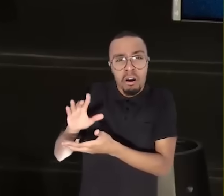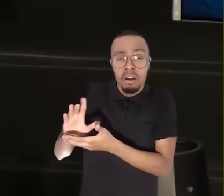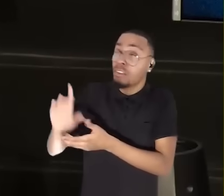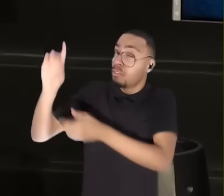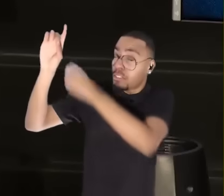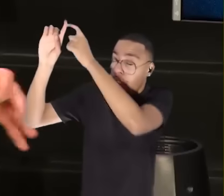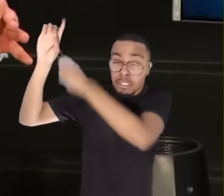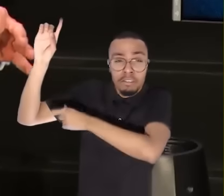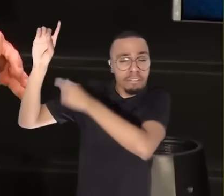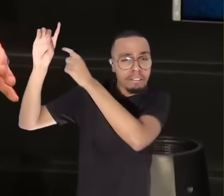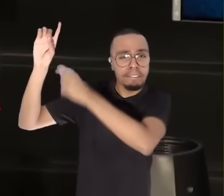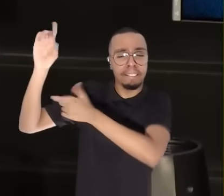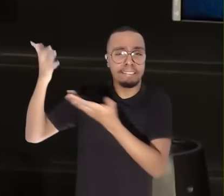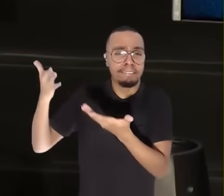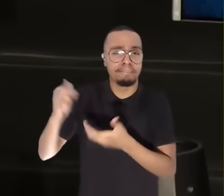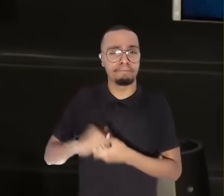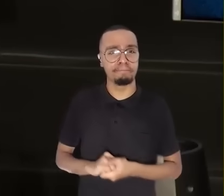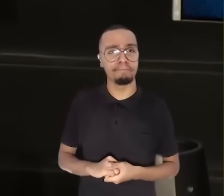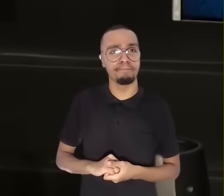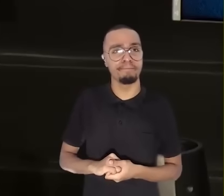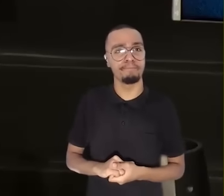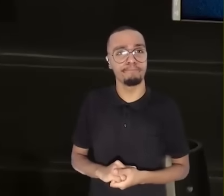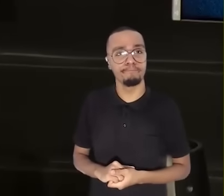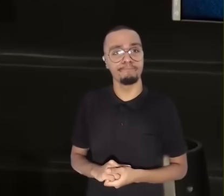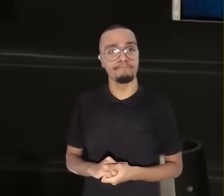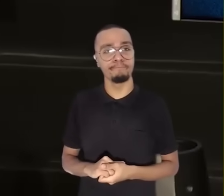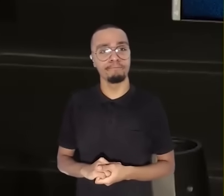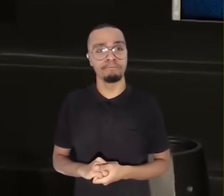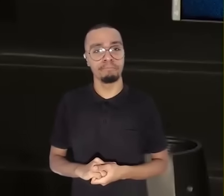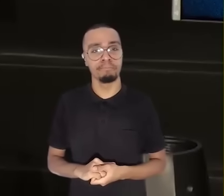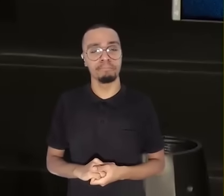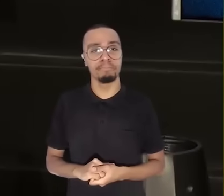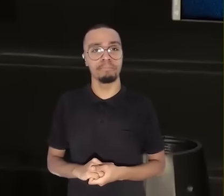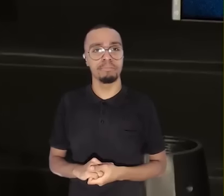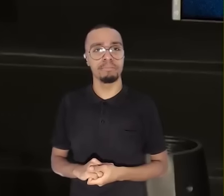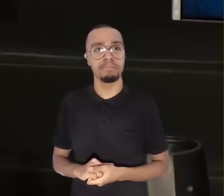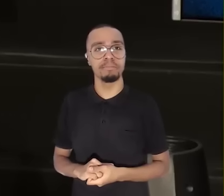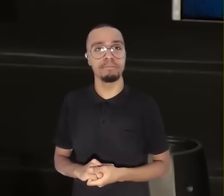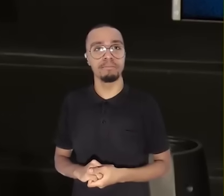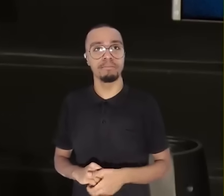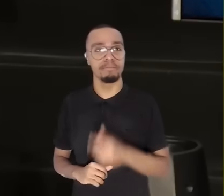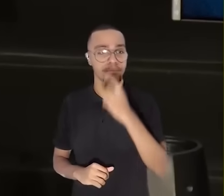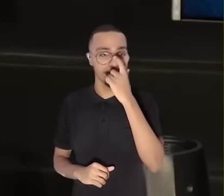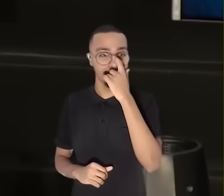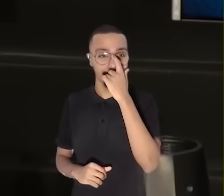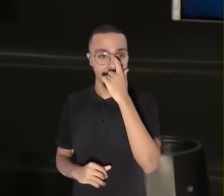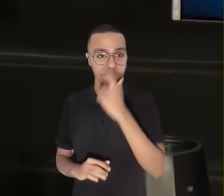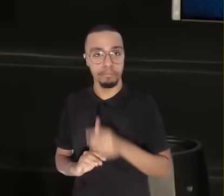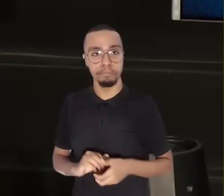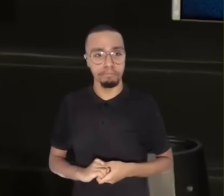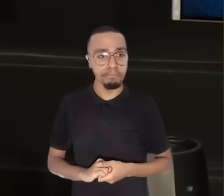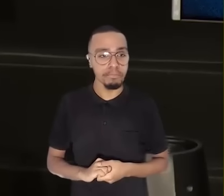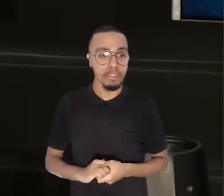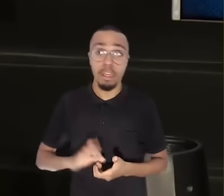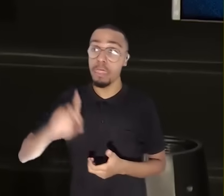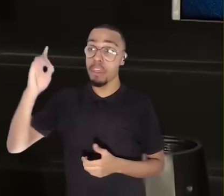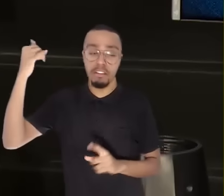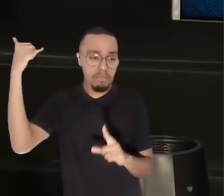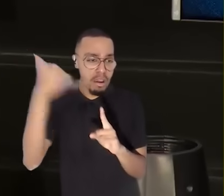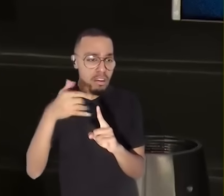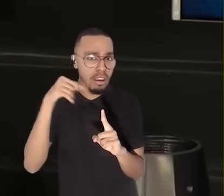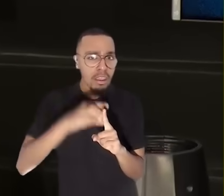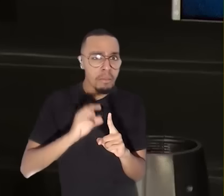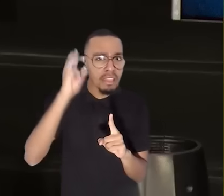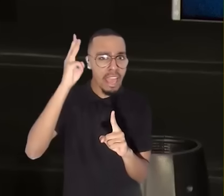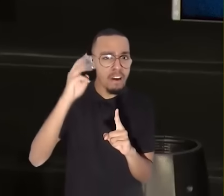olhar bem na cara de Faraó e você vai dizer para ele, eu sou, está mandando você libertar o meu